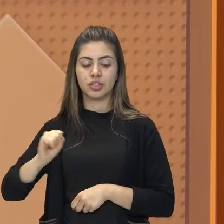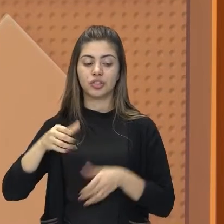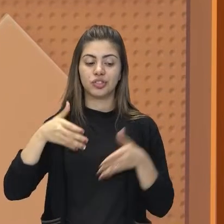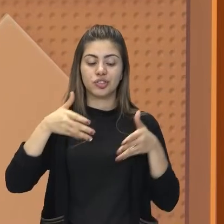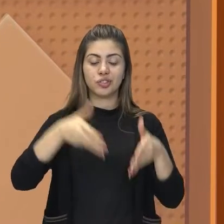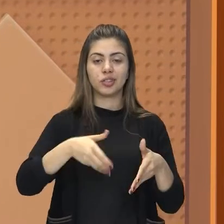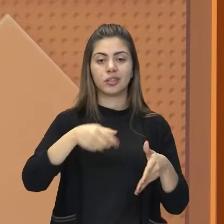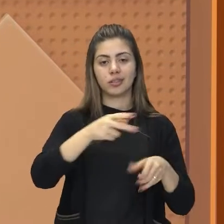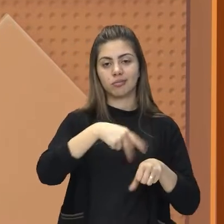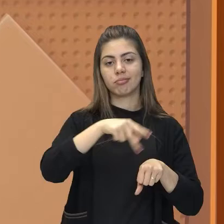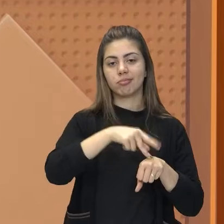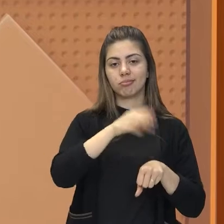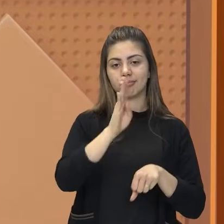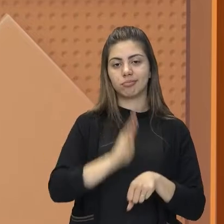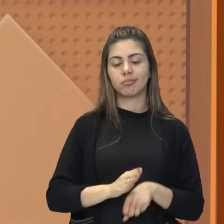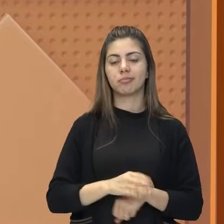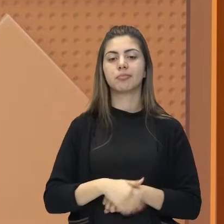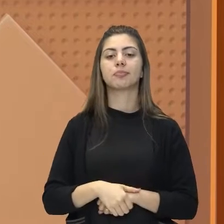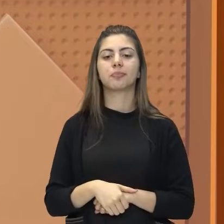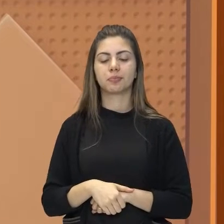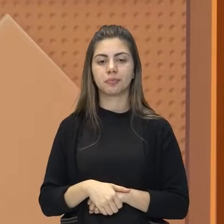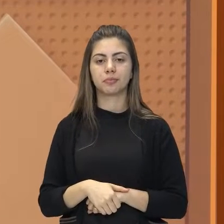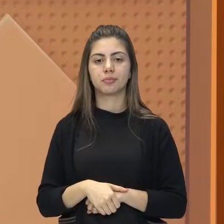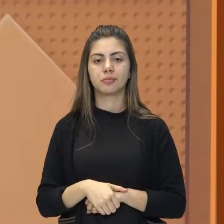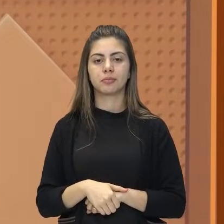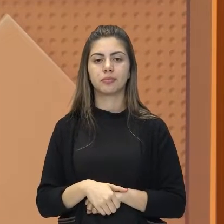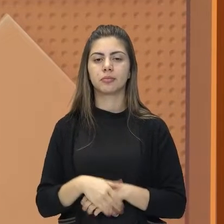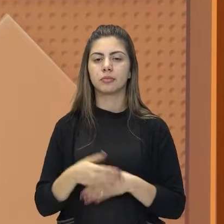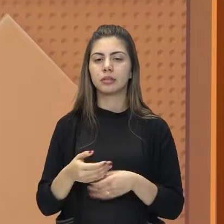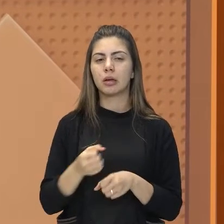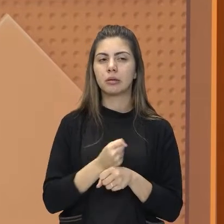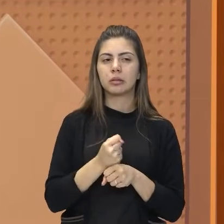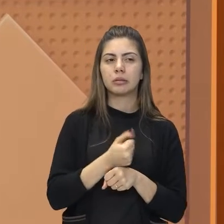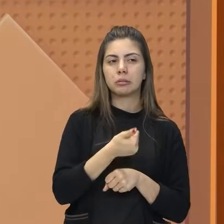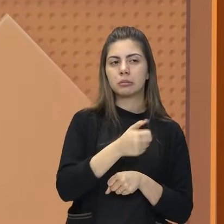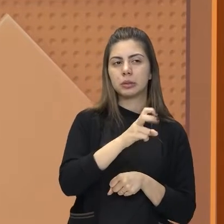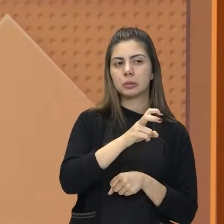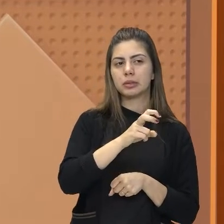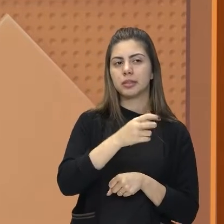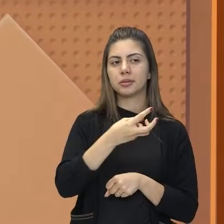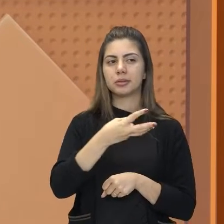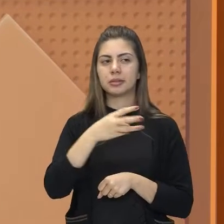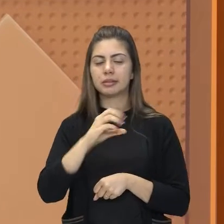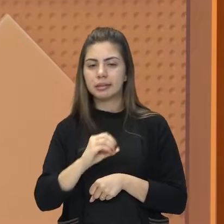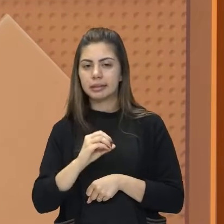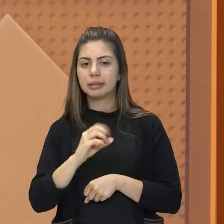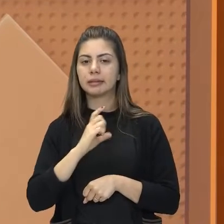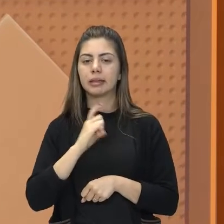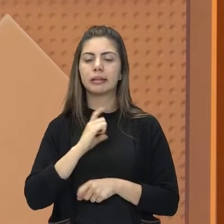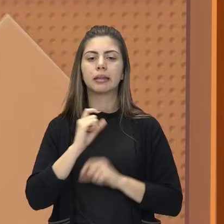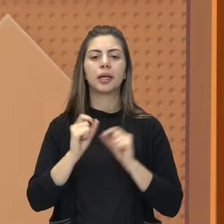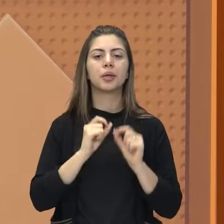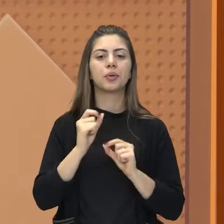primeiro contato, certo? Então, a partir de 1530, por ali, vai haver o processo de